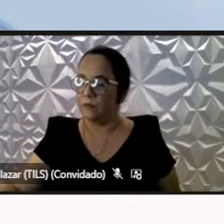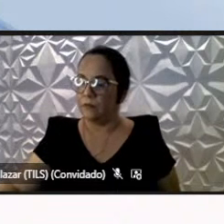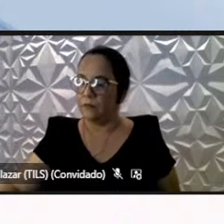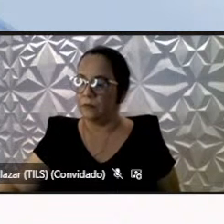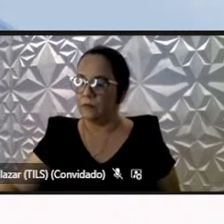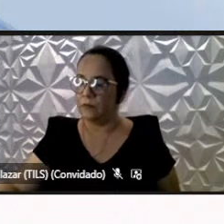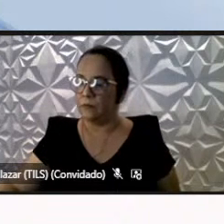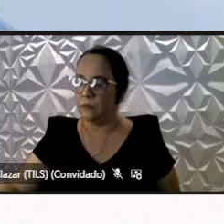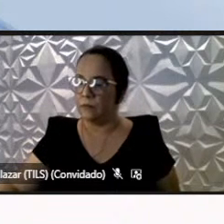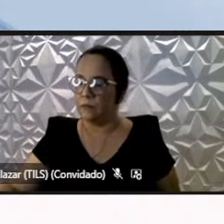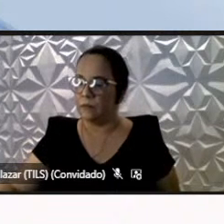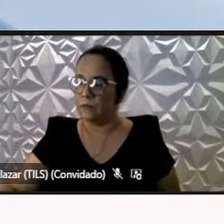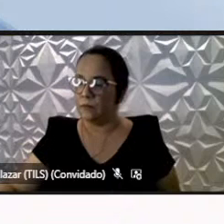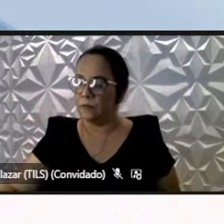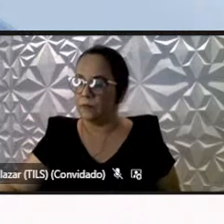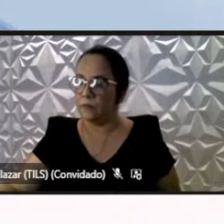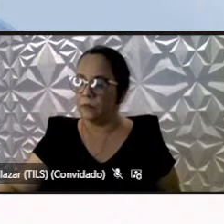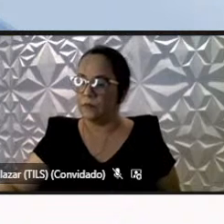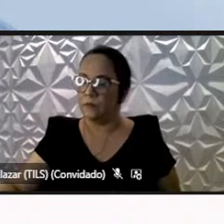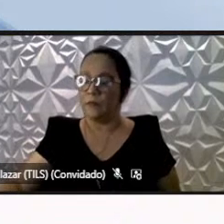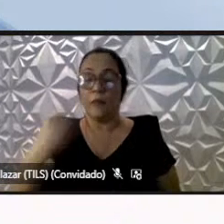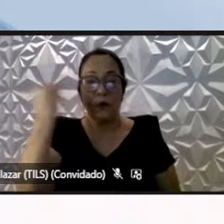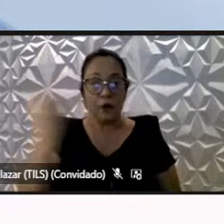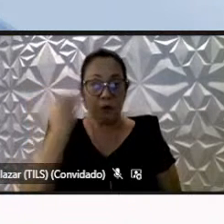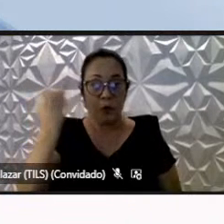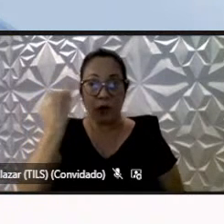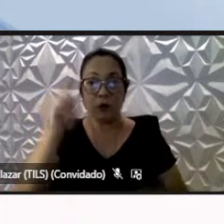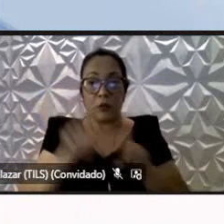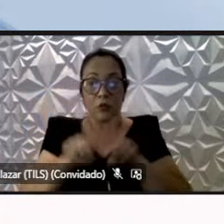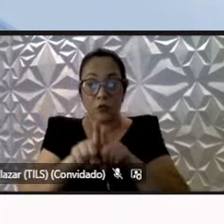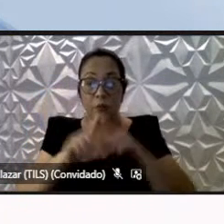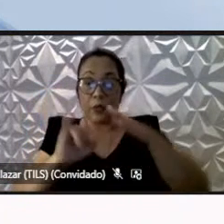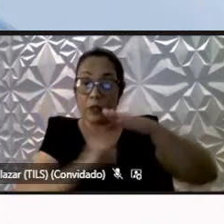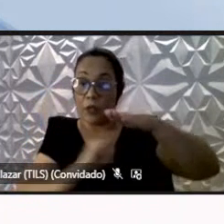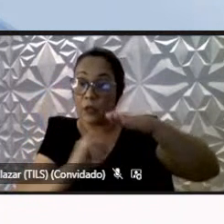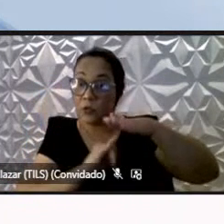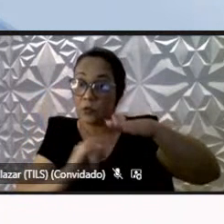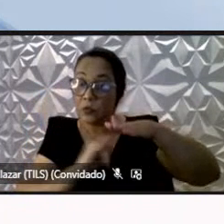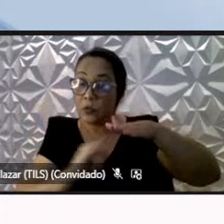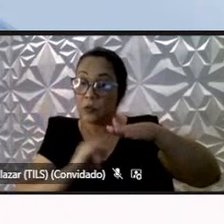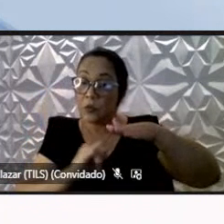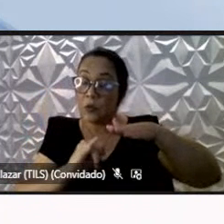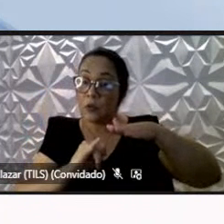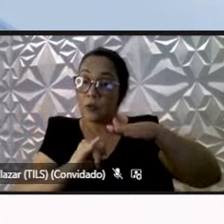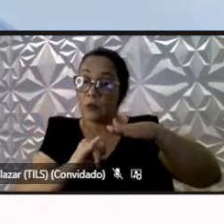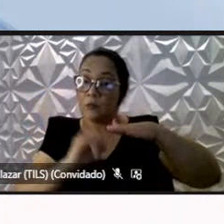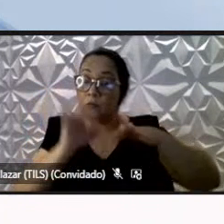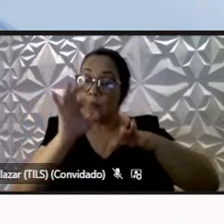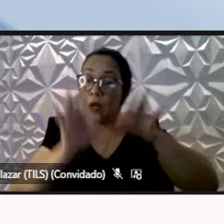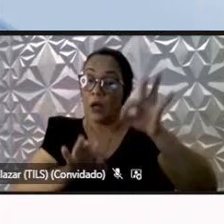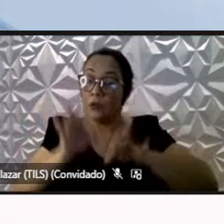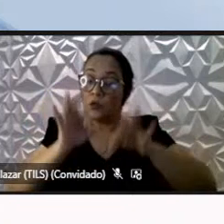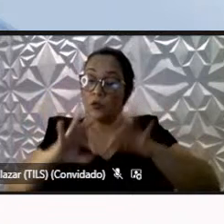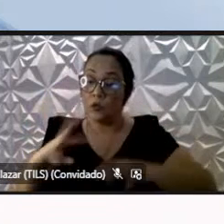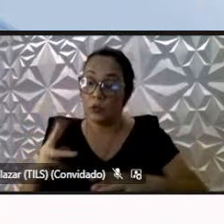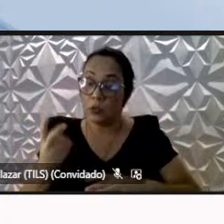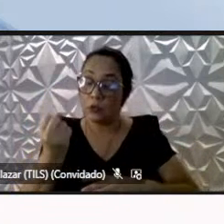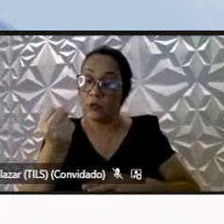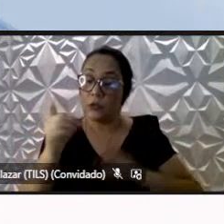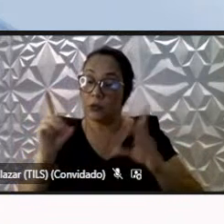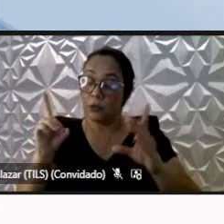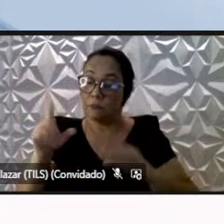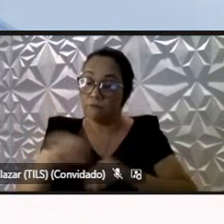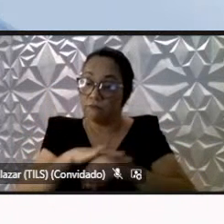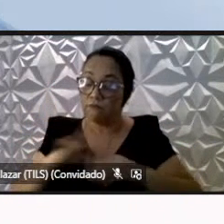public. E é importante que a instituição, o Serviço de Justiça Restaurativa, preste contas,